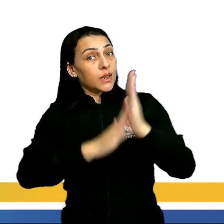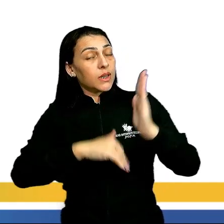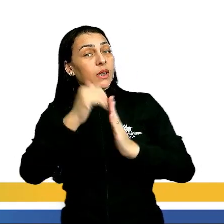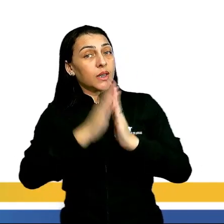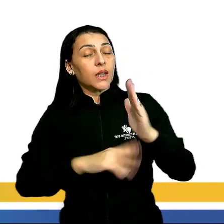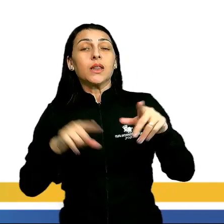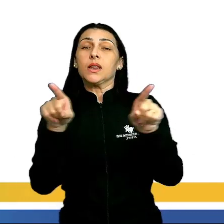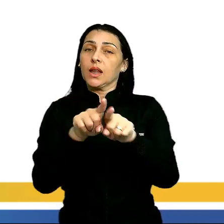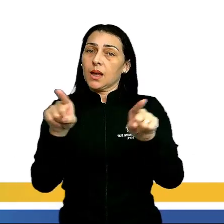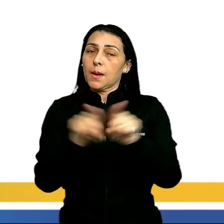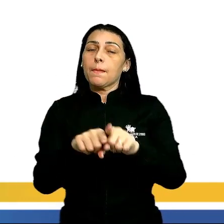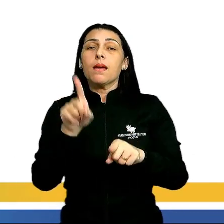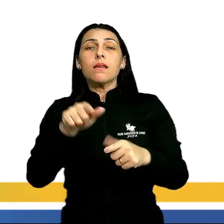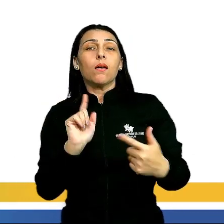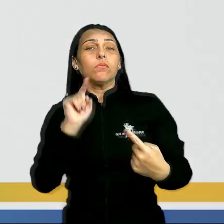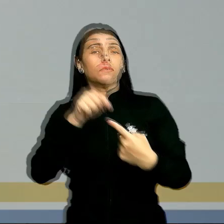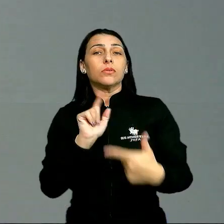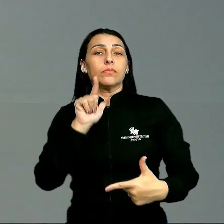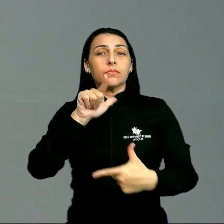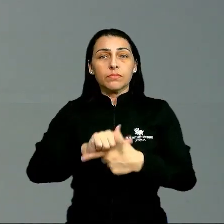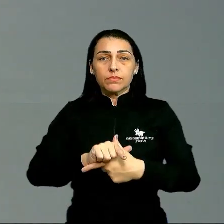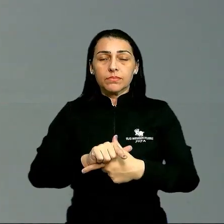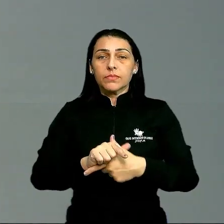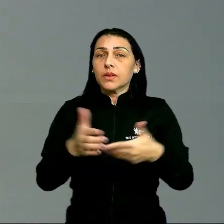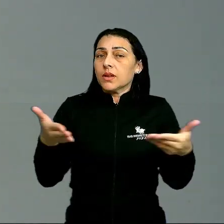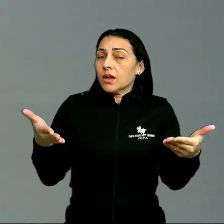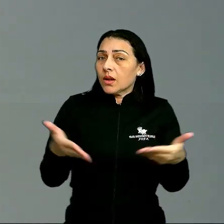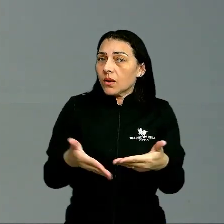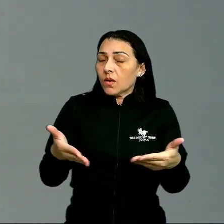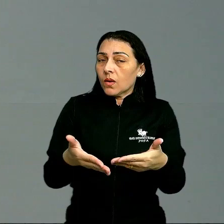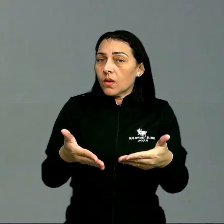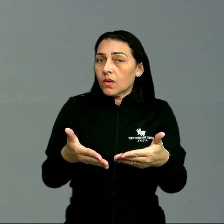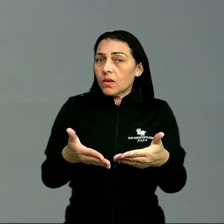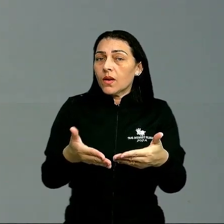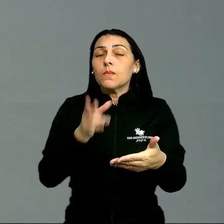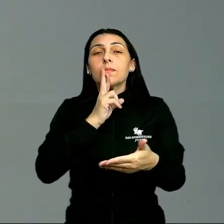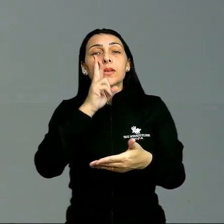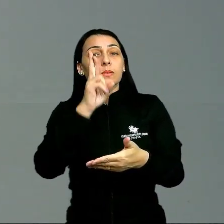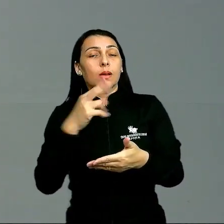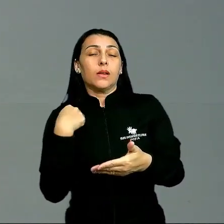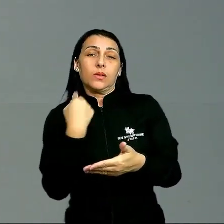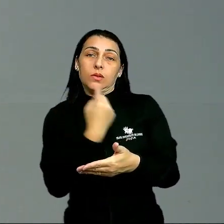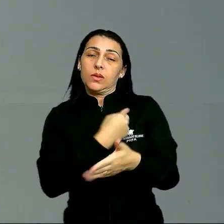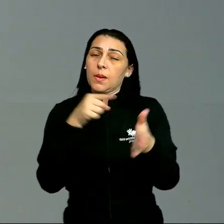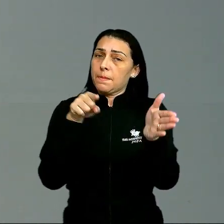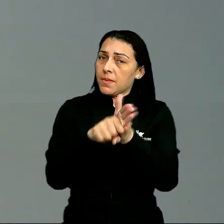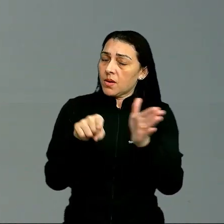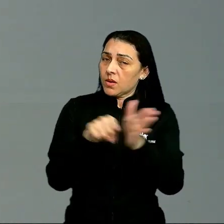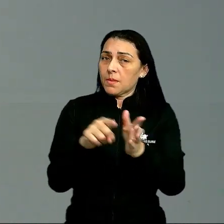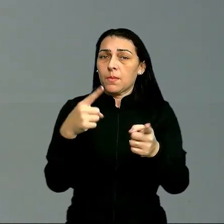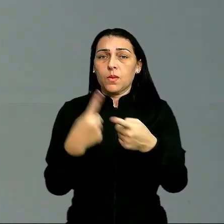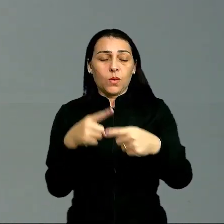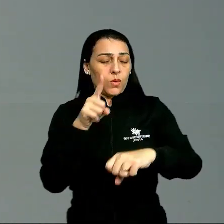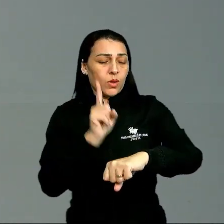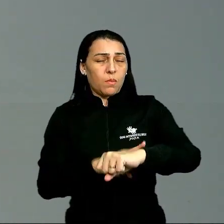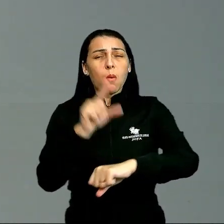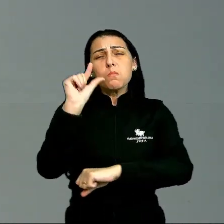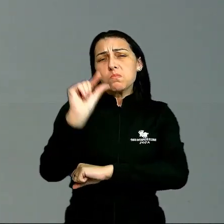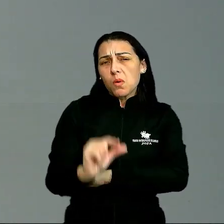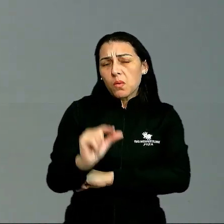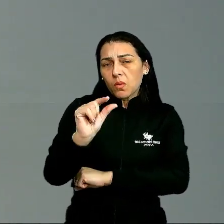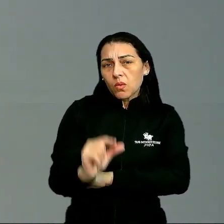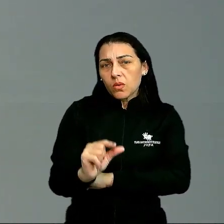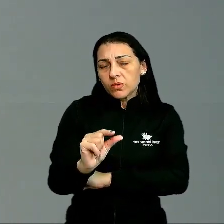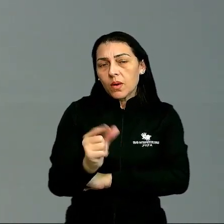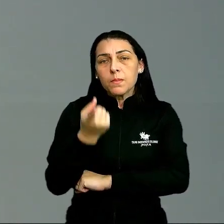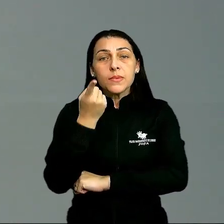Então, também é uma função metalinguística. E agora nós iremos resolver a nossa questão, porque o nosso tempo é um pouco curto. E